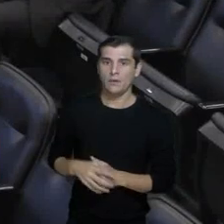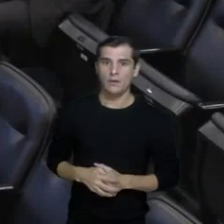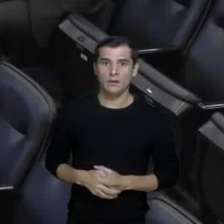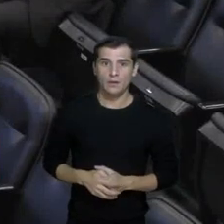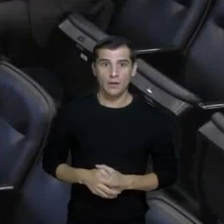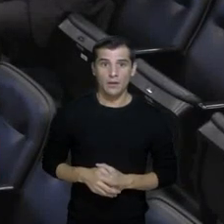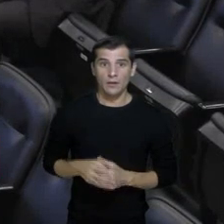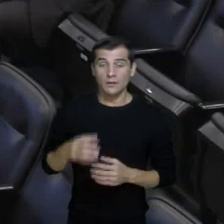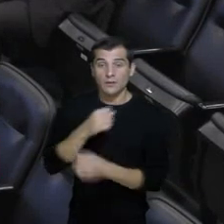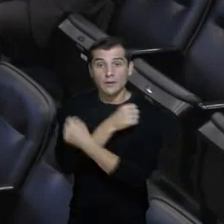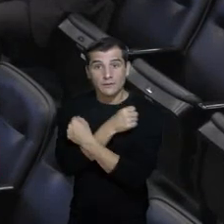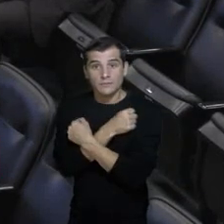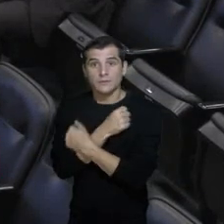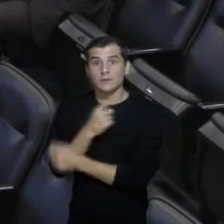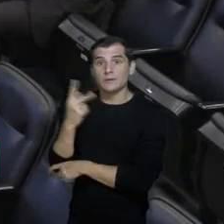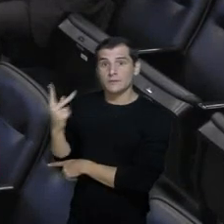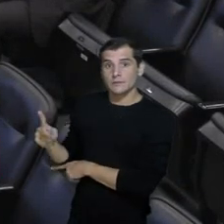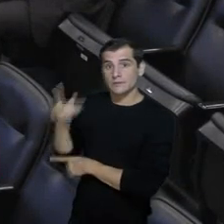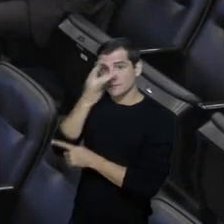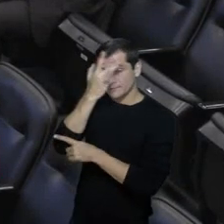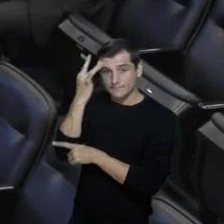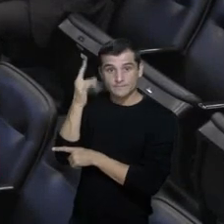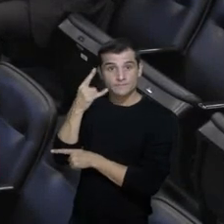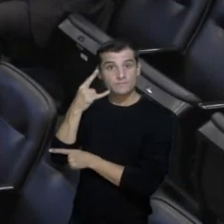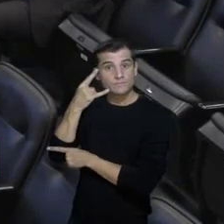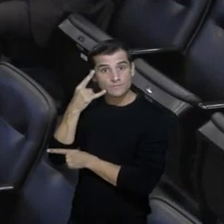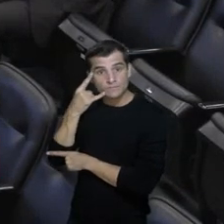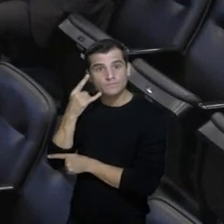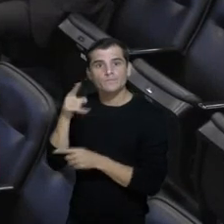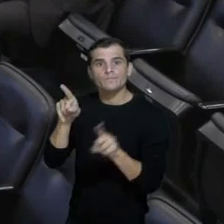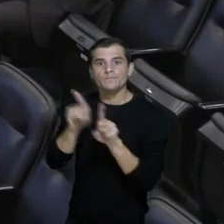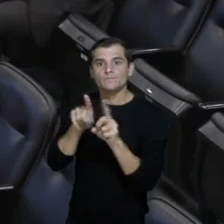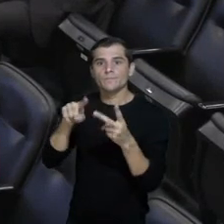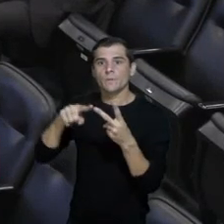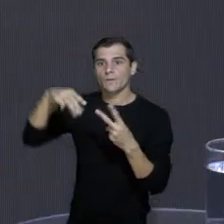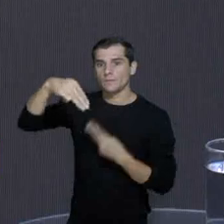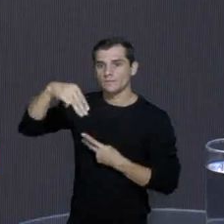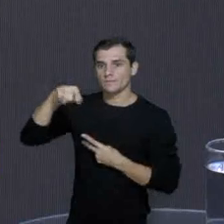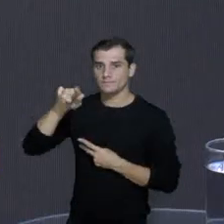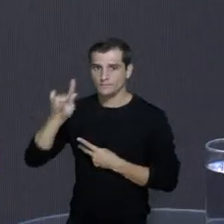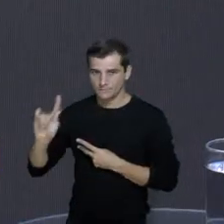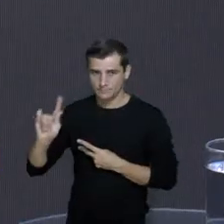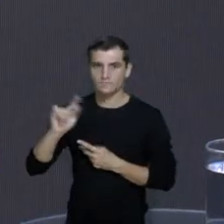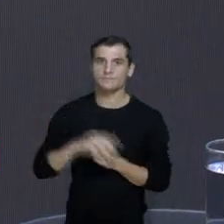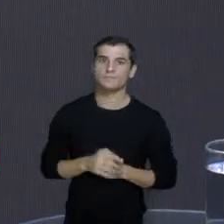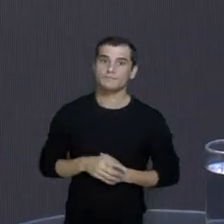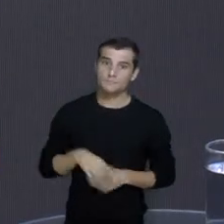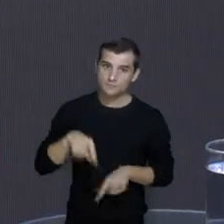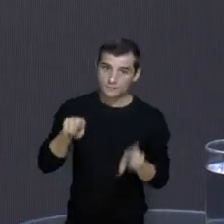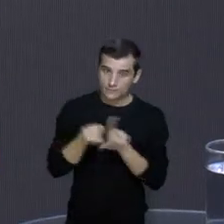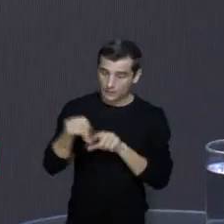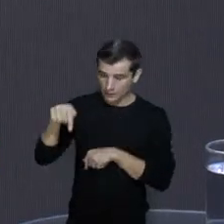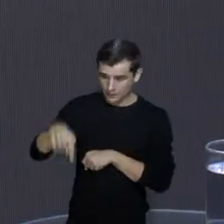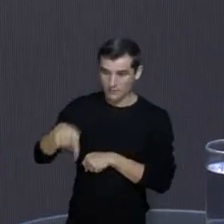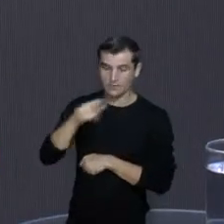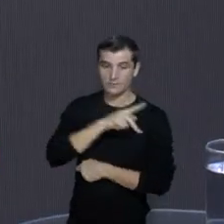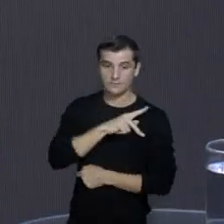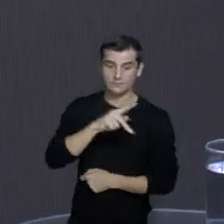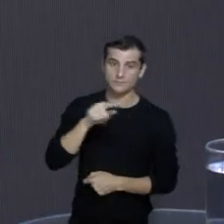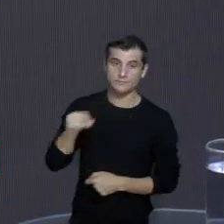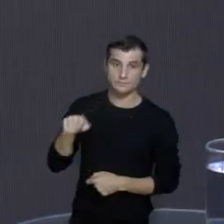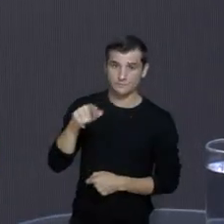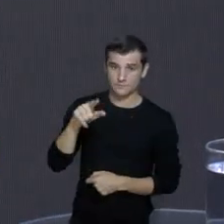do dos dois presidentes e dizer que em nome da escola do Legislativo eh Dr Afonso é um prazer muito